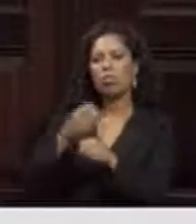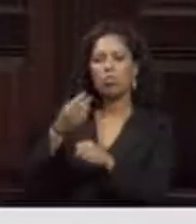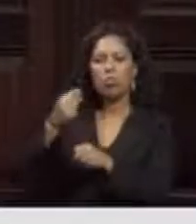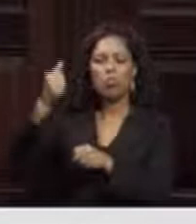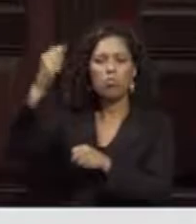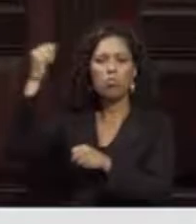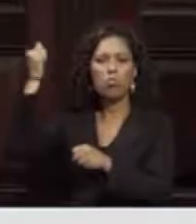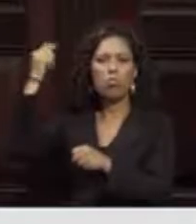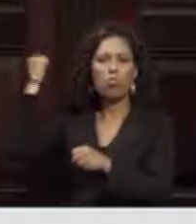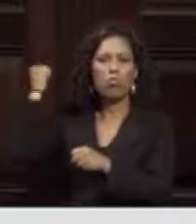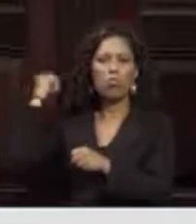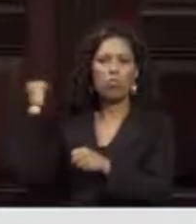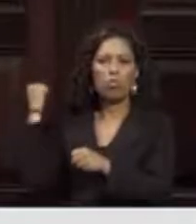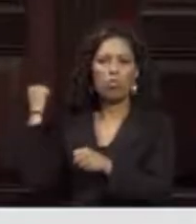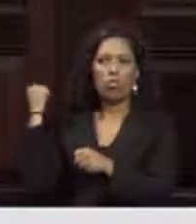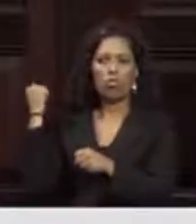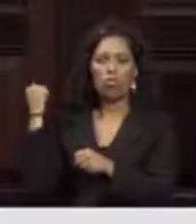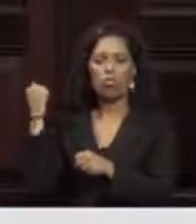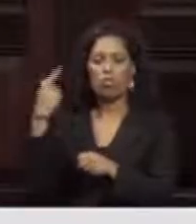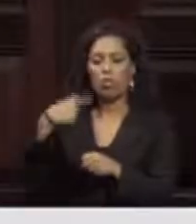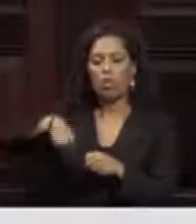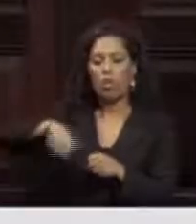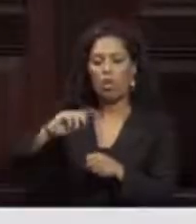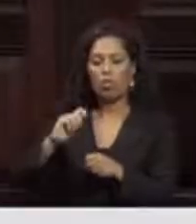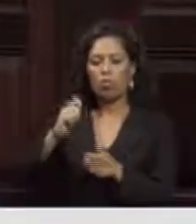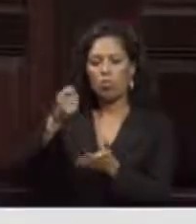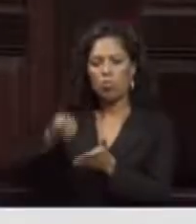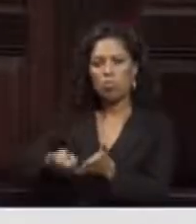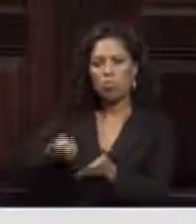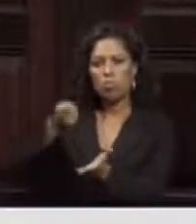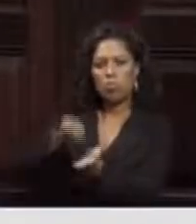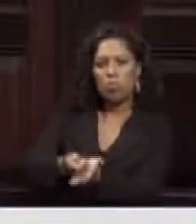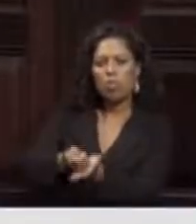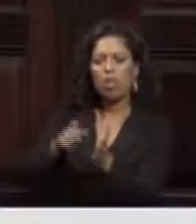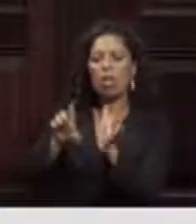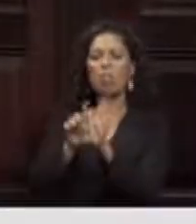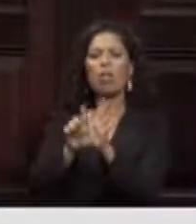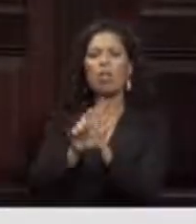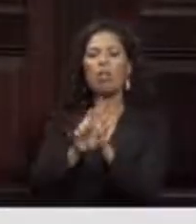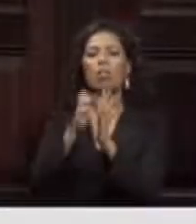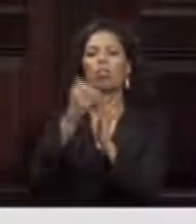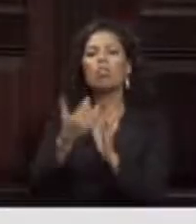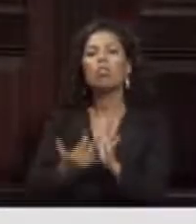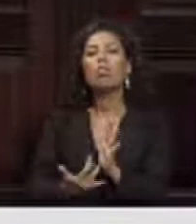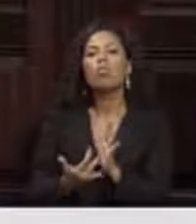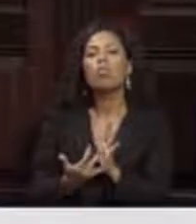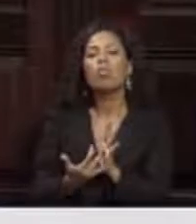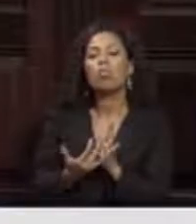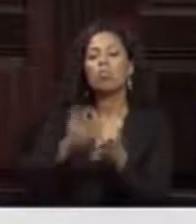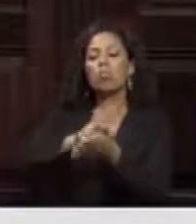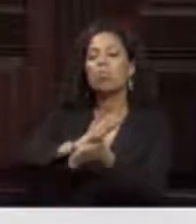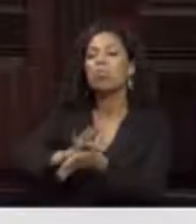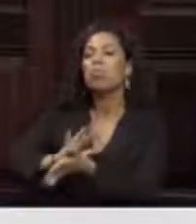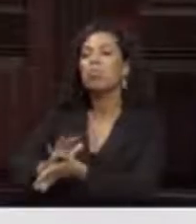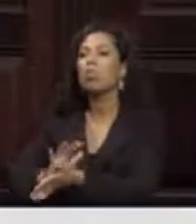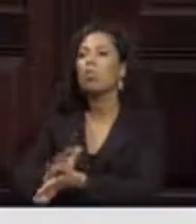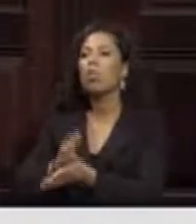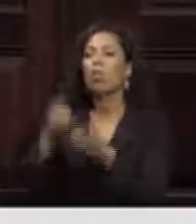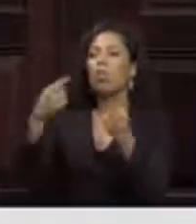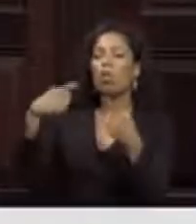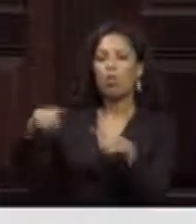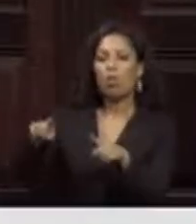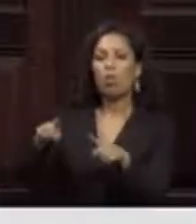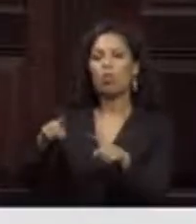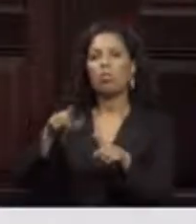A pedido dos companheiros do movimento e do próprio Cláudio Nascimento, nós pegamos uma lei já